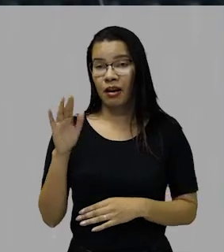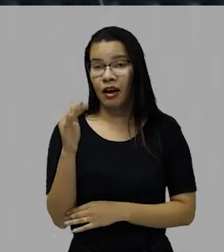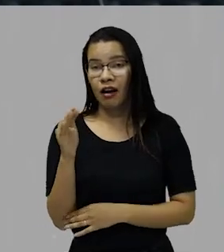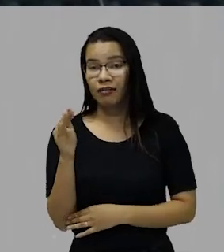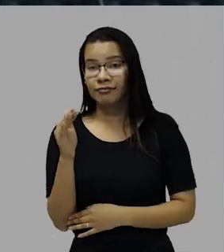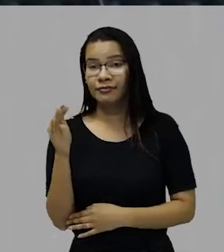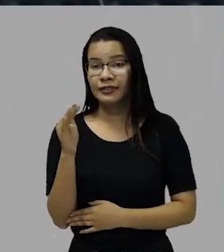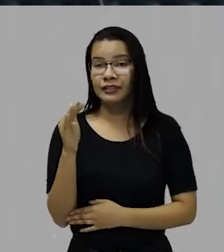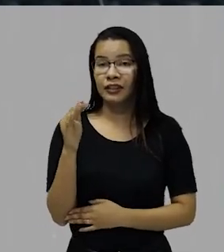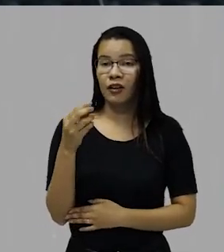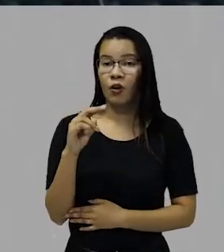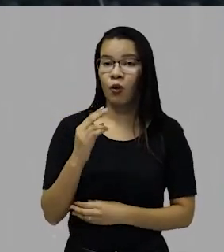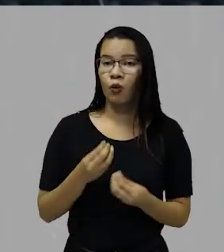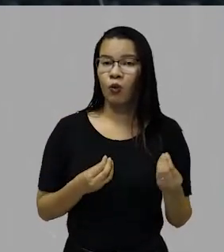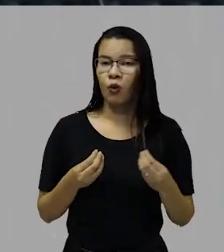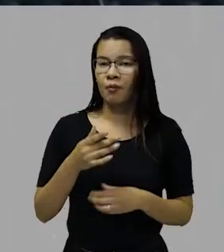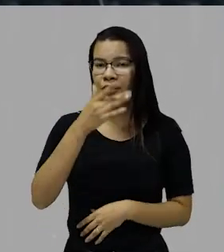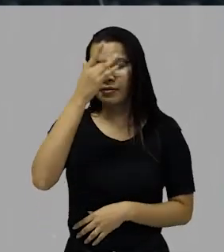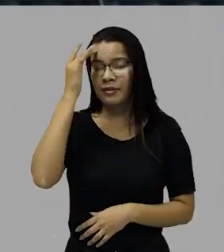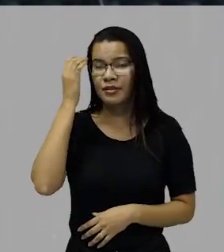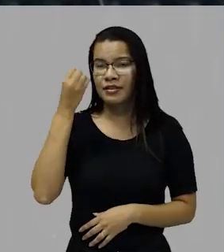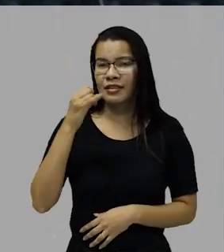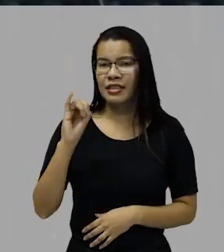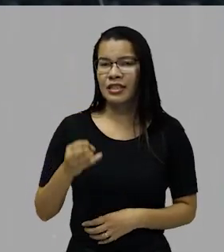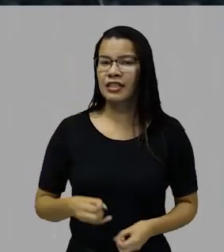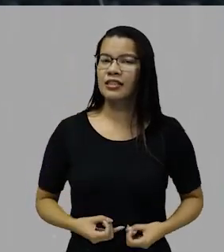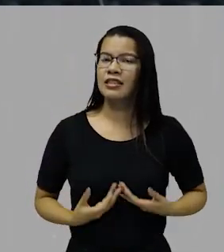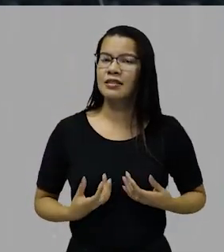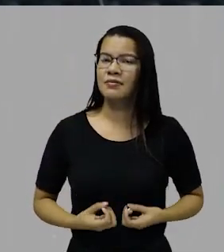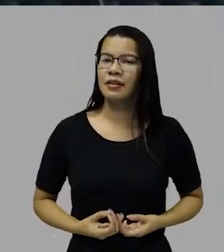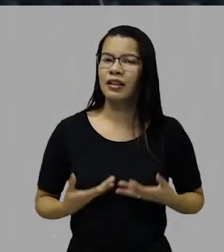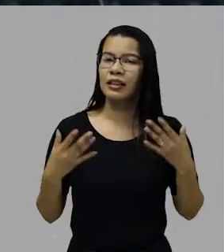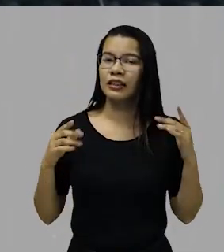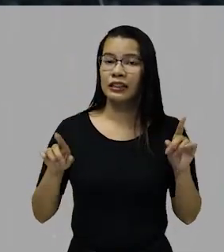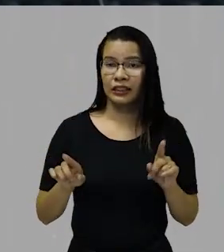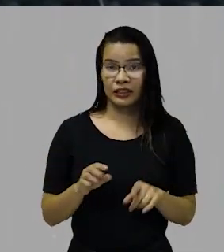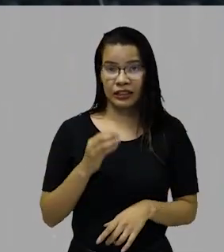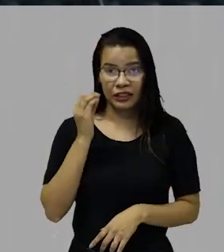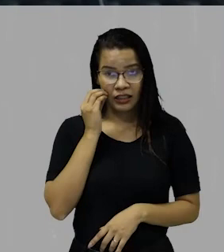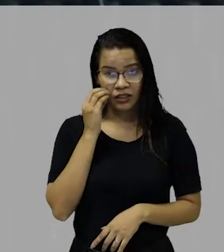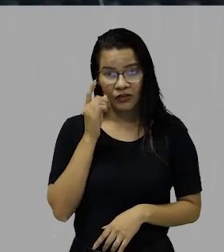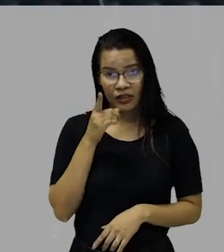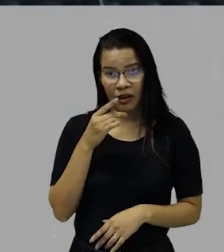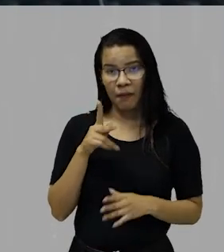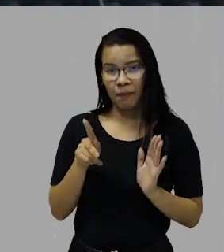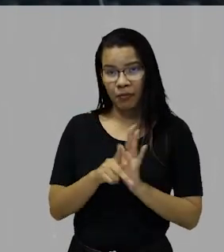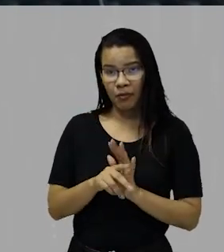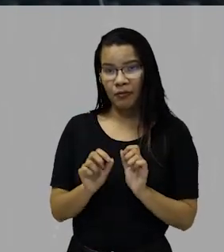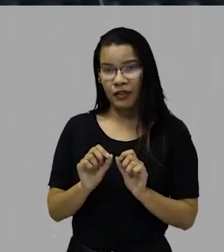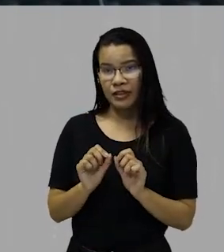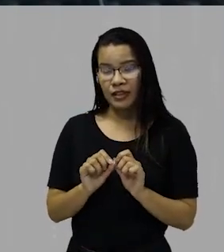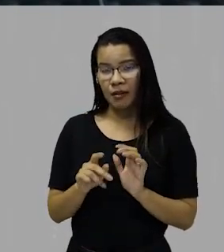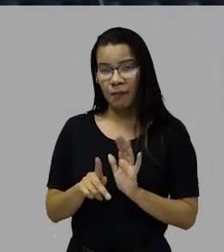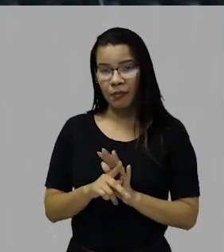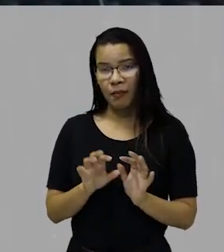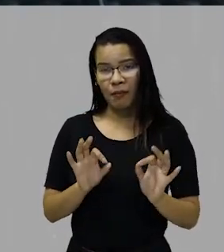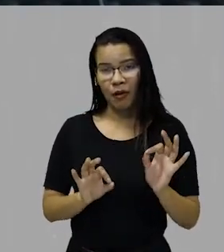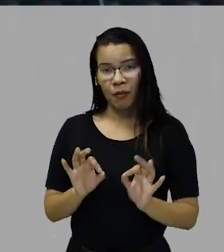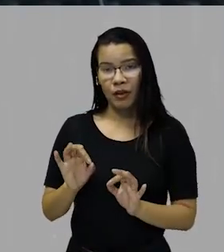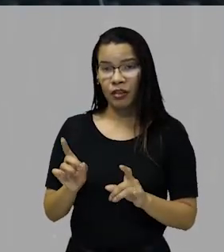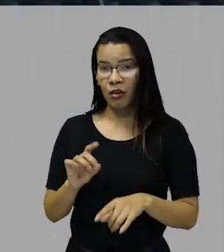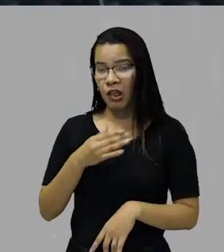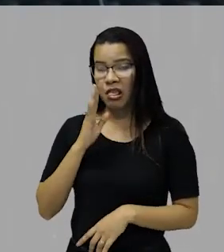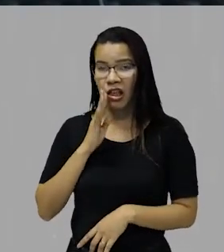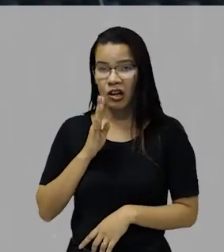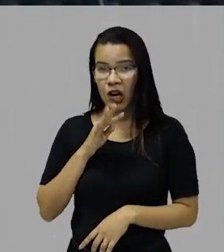preste atenção no jeito das pessoas se expressarem e tente você mesmo fazer suas próprias correções. Não é